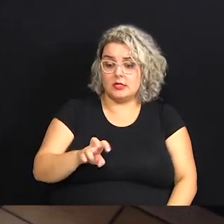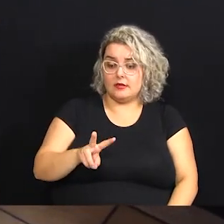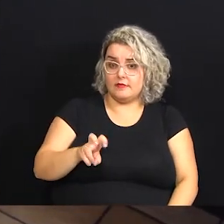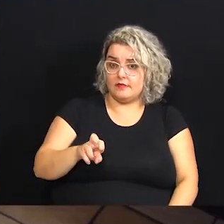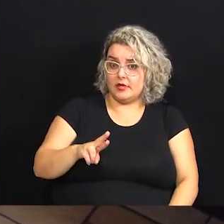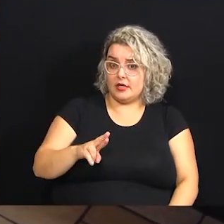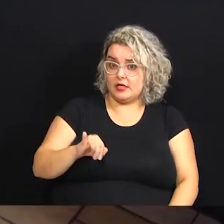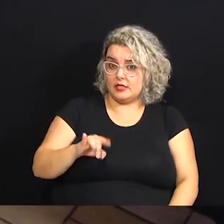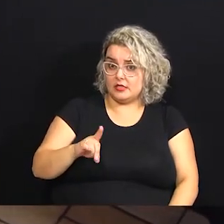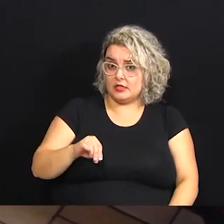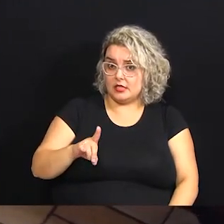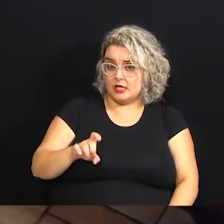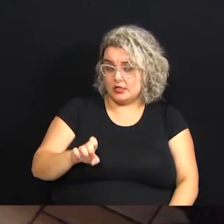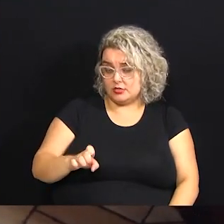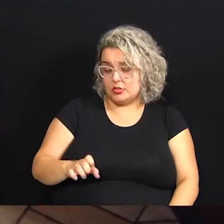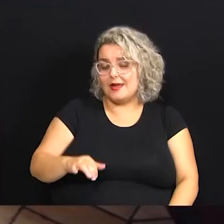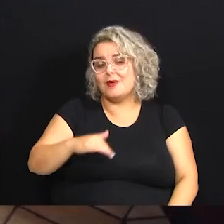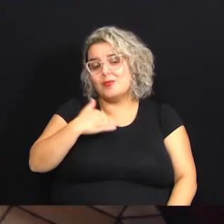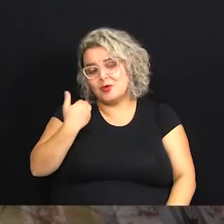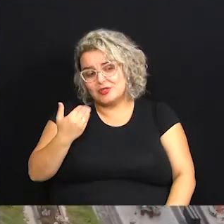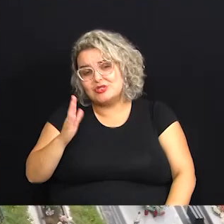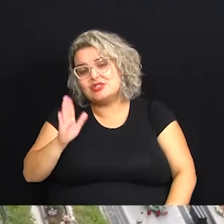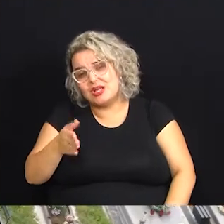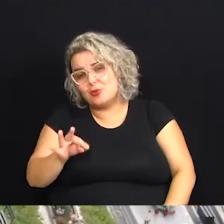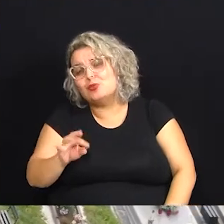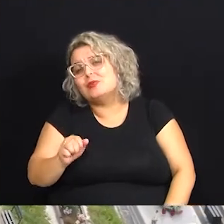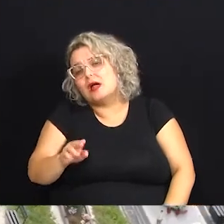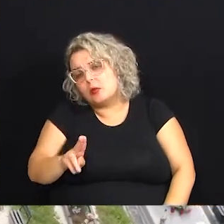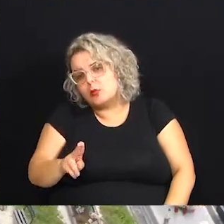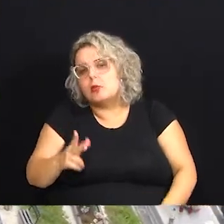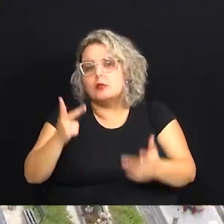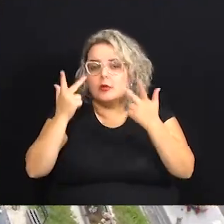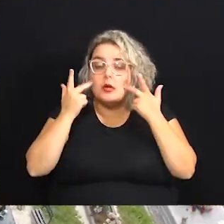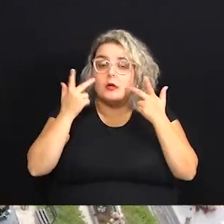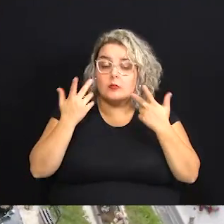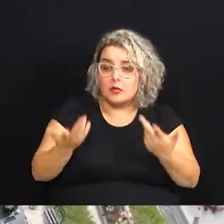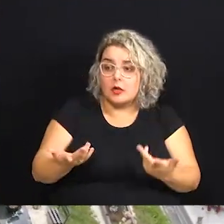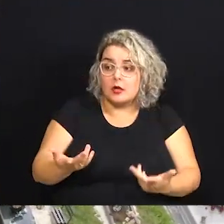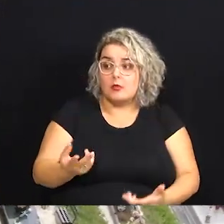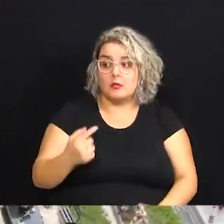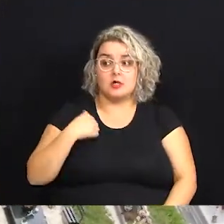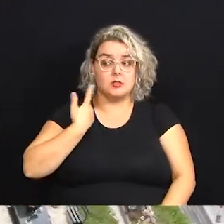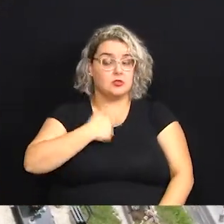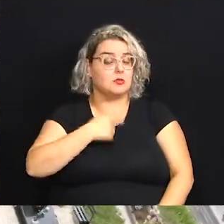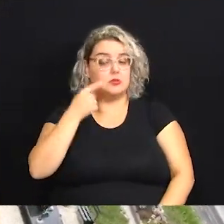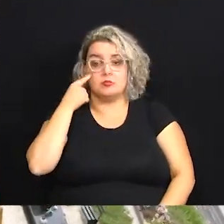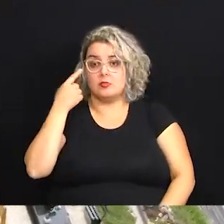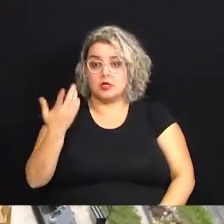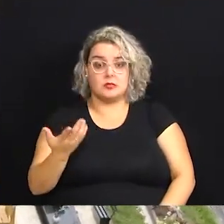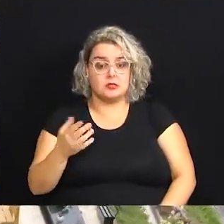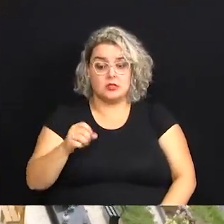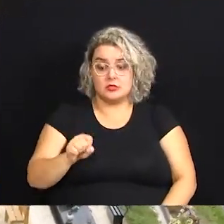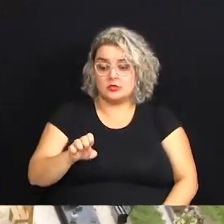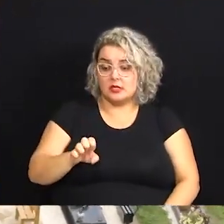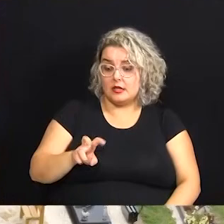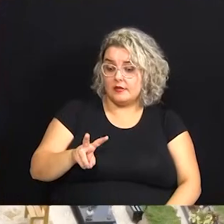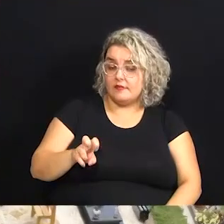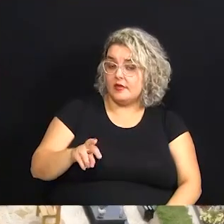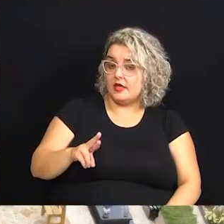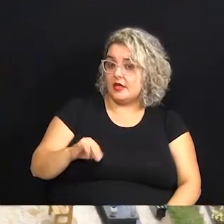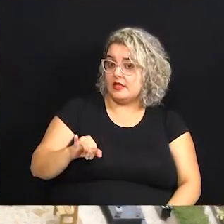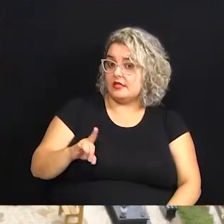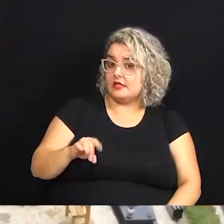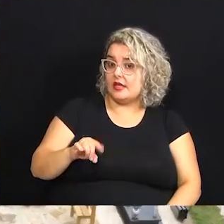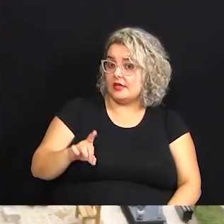severidade. A morte, obviamente, já é um tabu por natureza. Agora, nós não pensamos nessa questão da severidade, a gente pensa